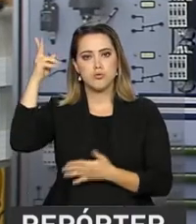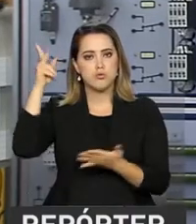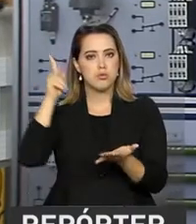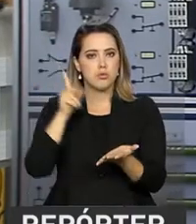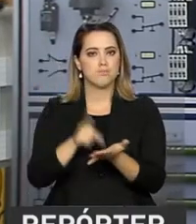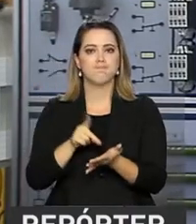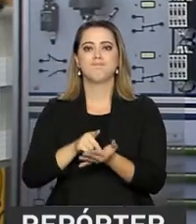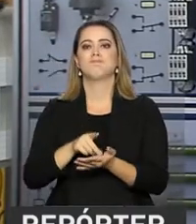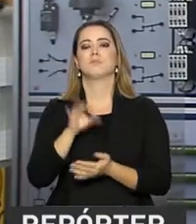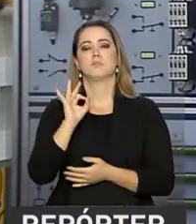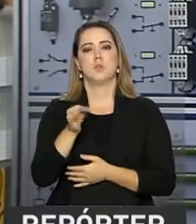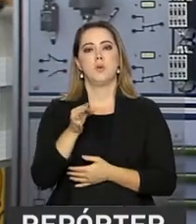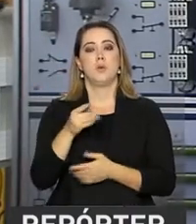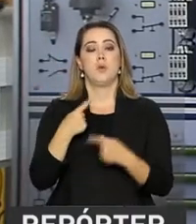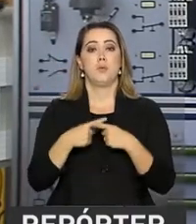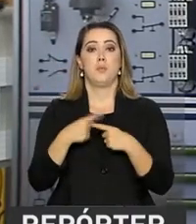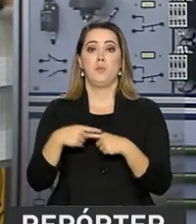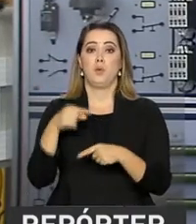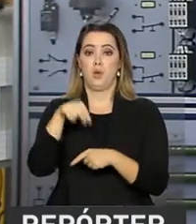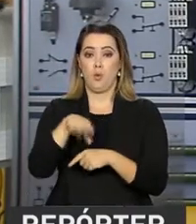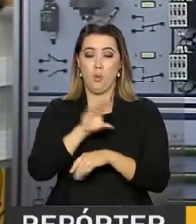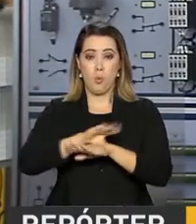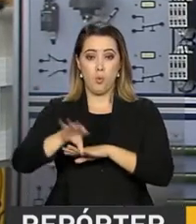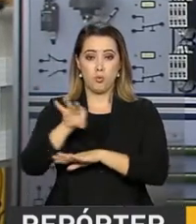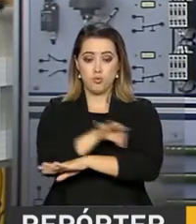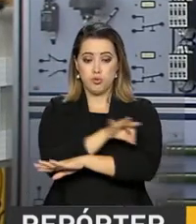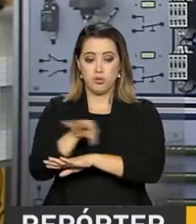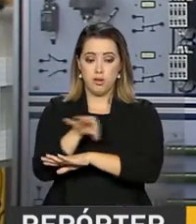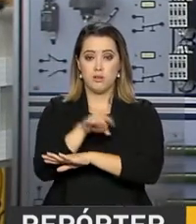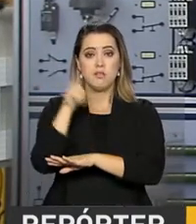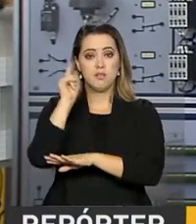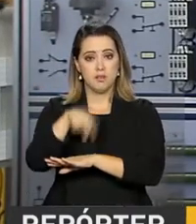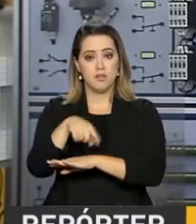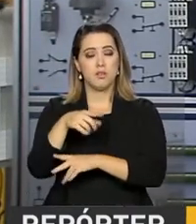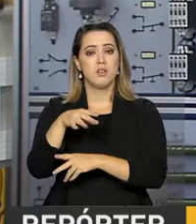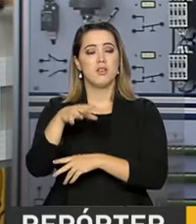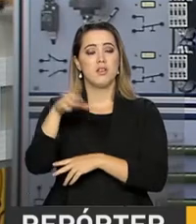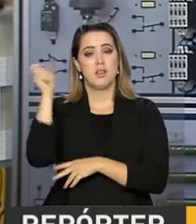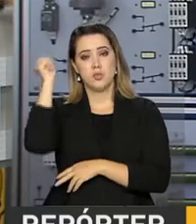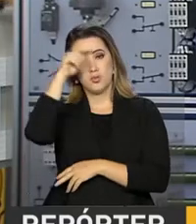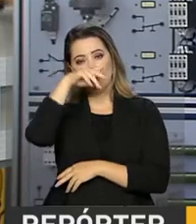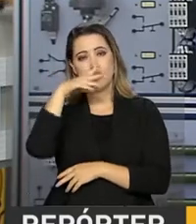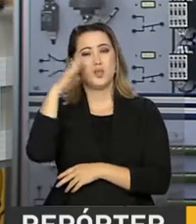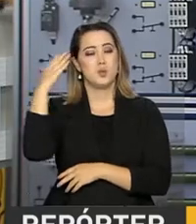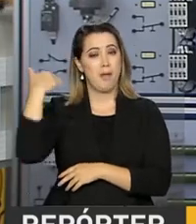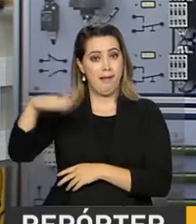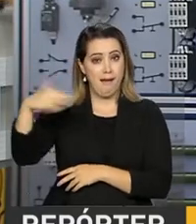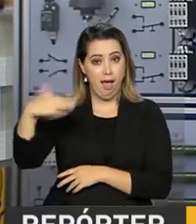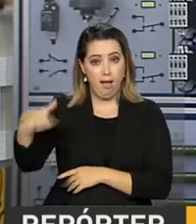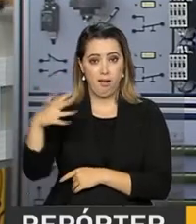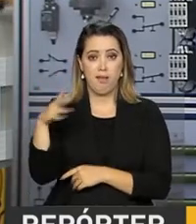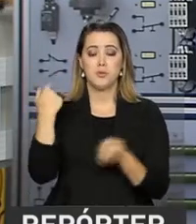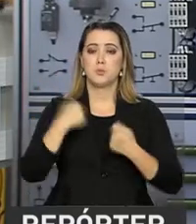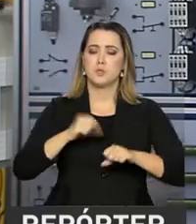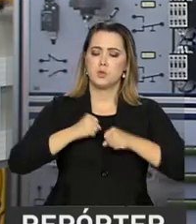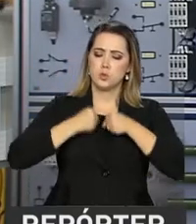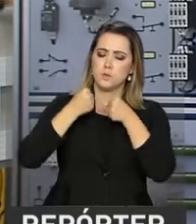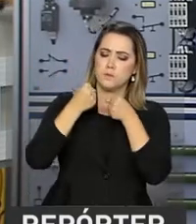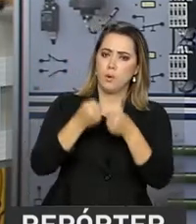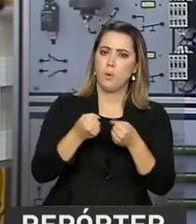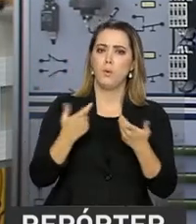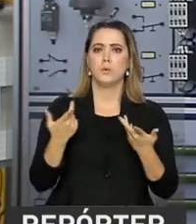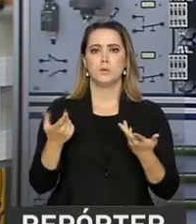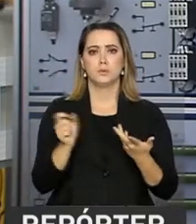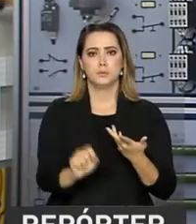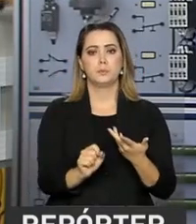engenharia não é o curso fácil não é um curso barato então assim devolve envolve dedicação envolve